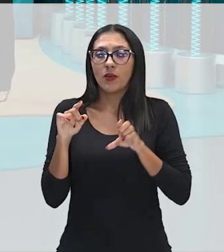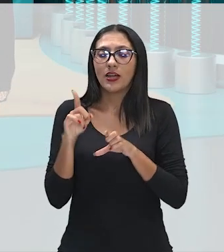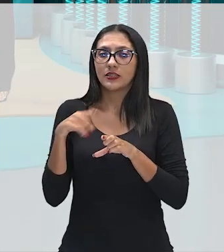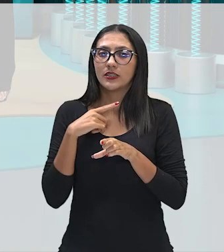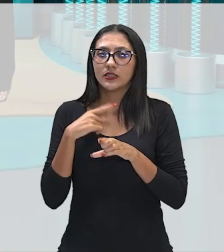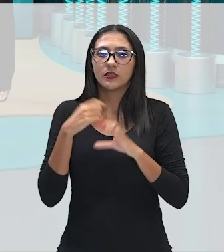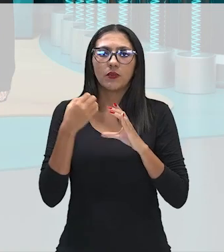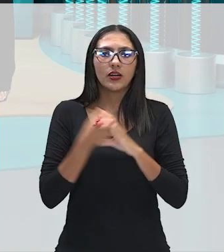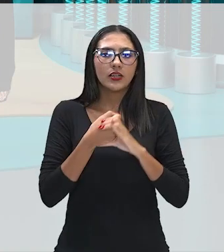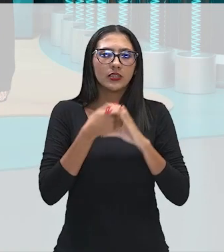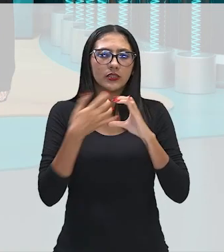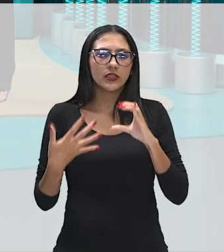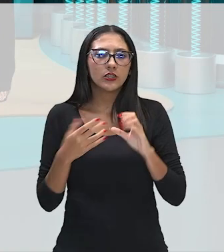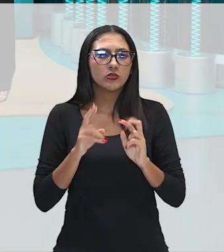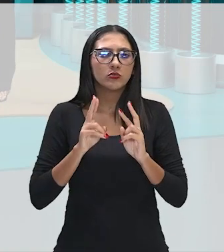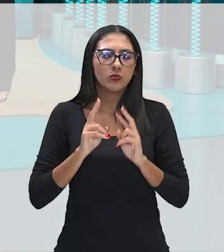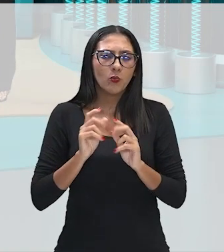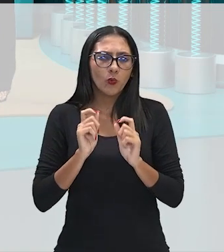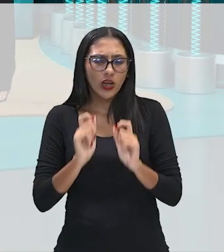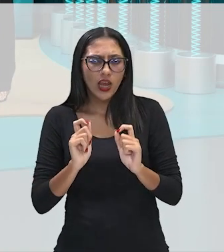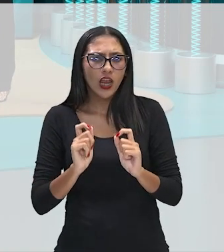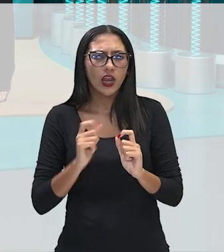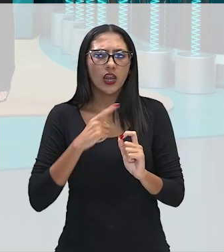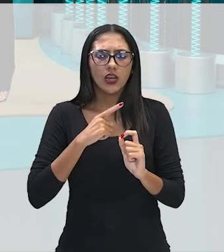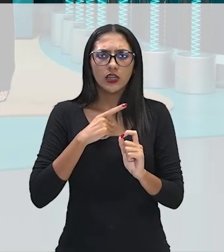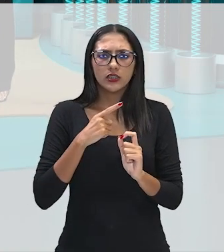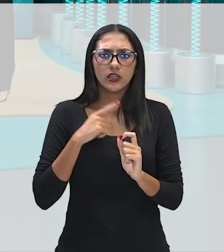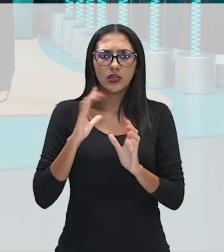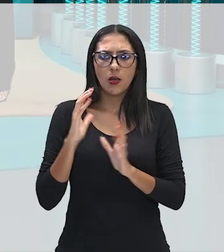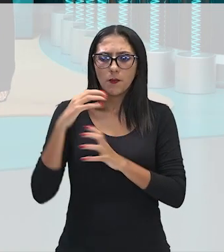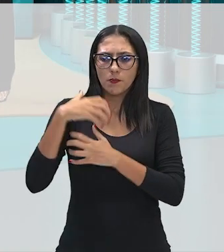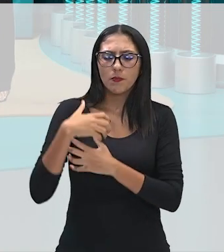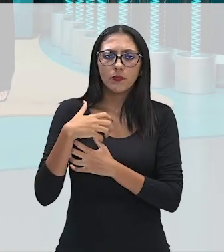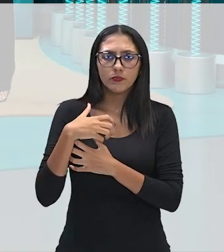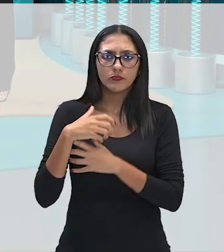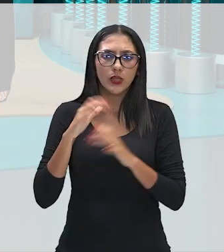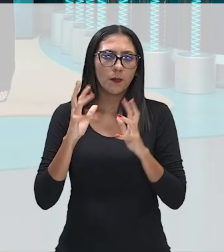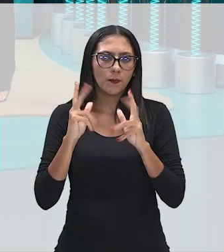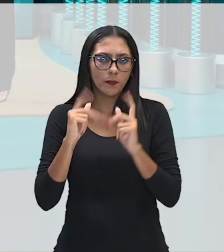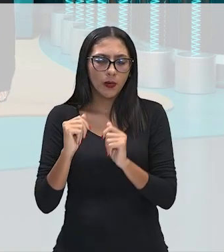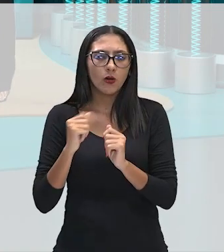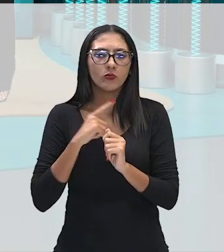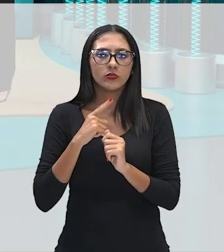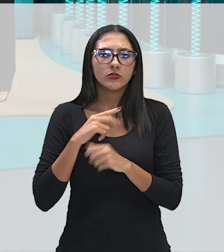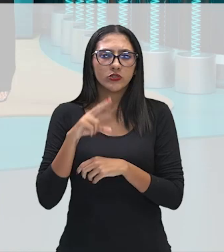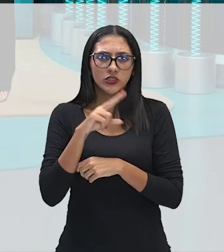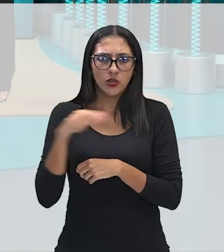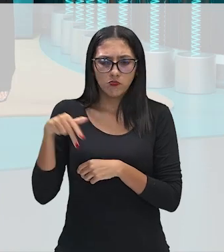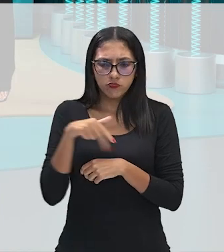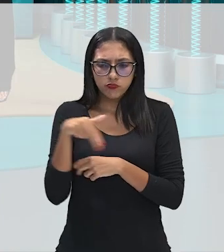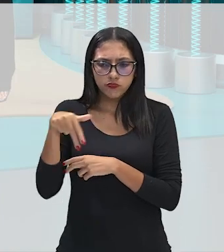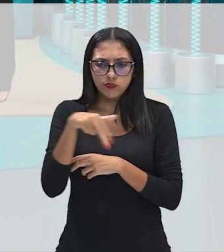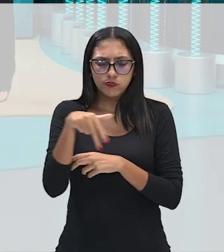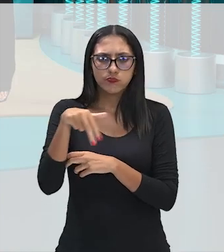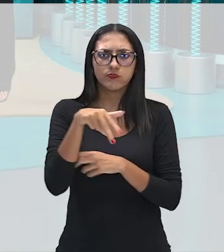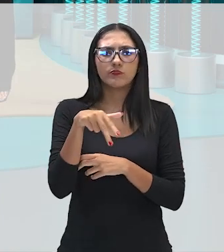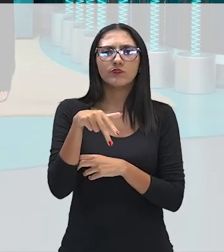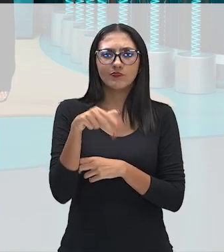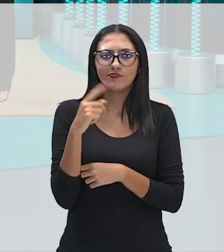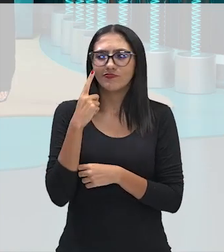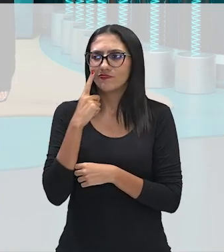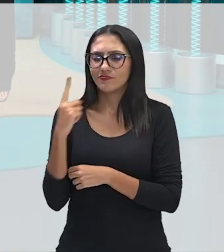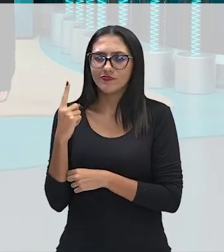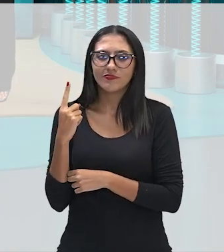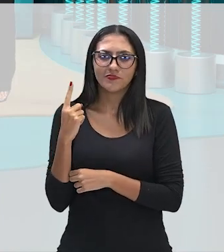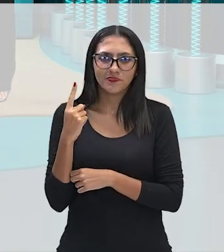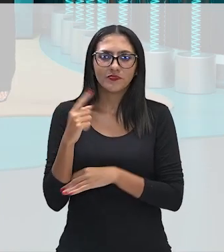que ele permite o uso das mãos. Observe que o jogador ele está utilizando as mãos para transitar pelo campo